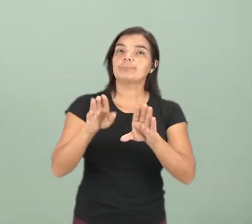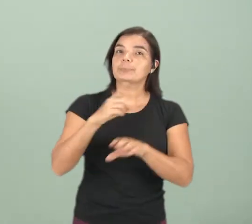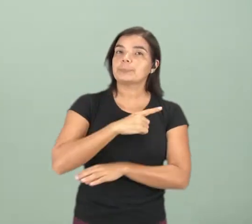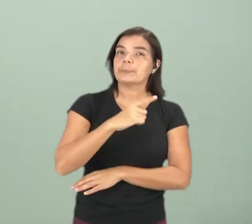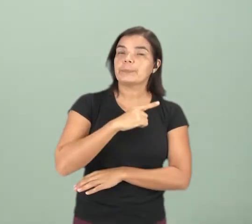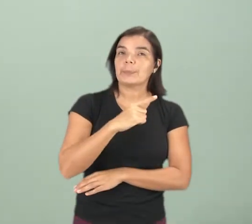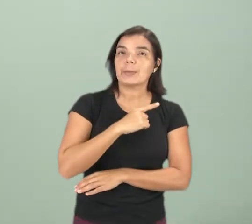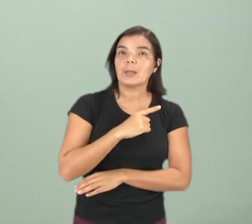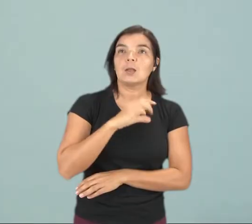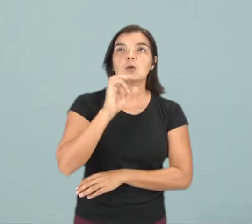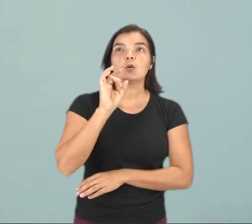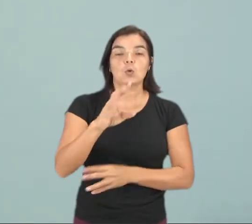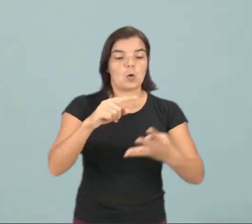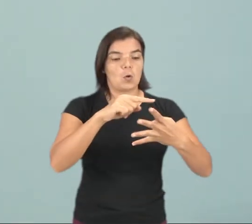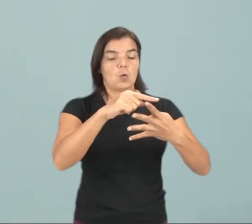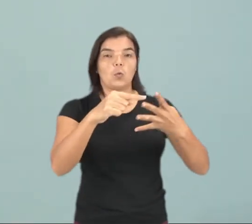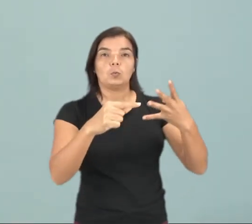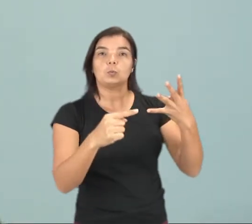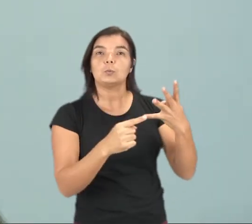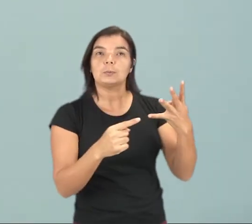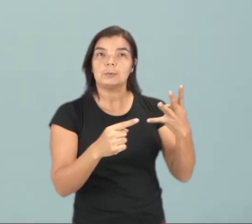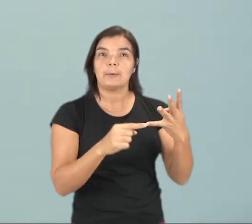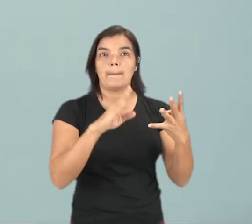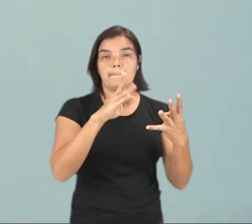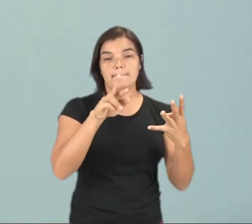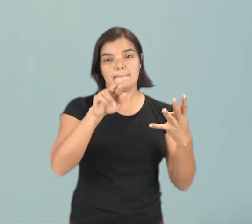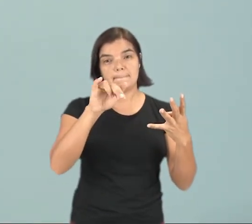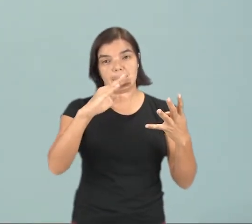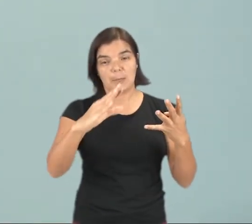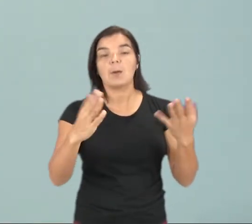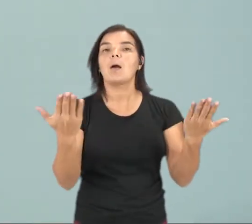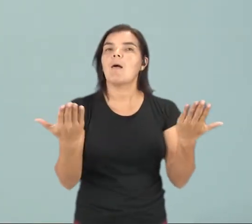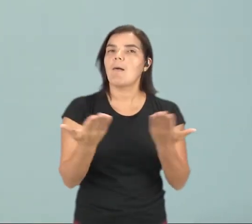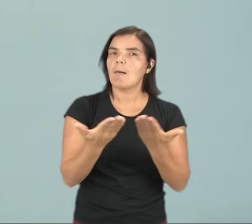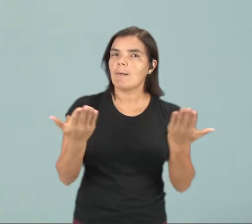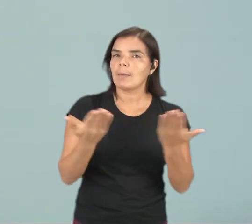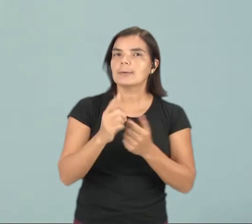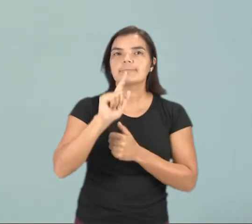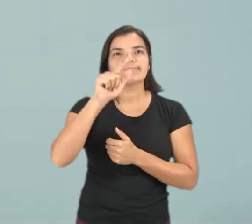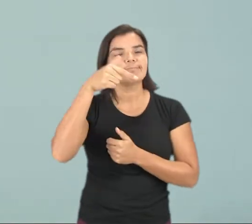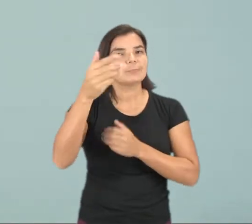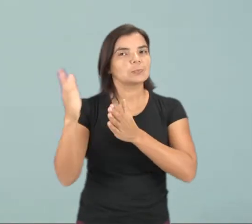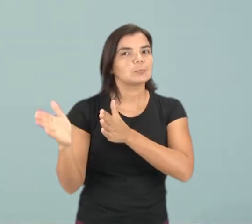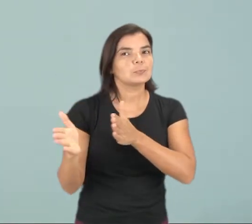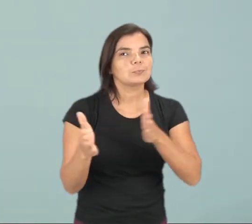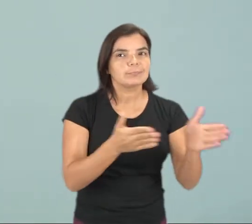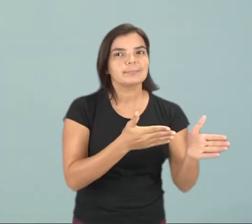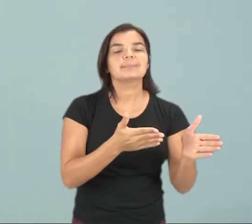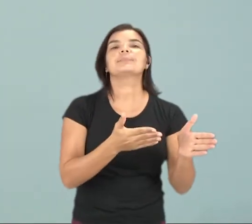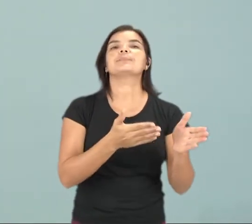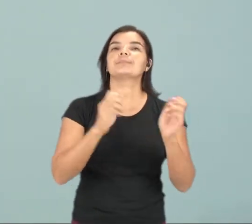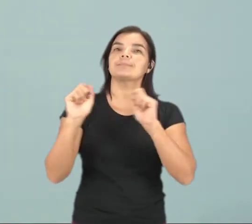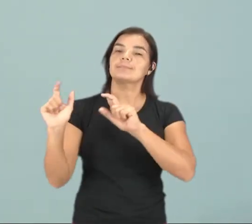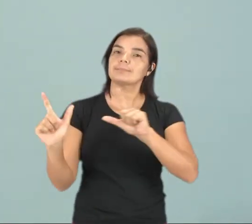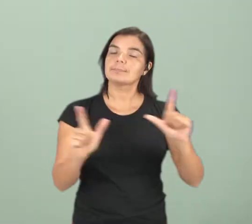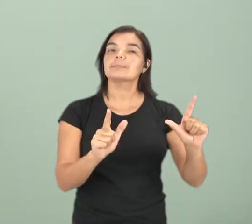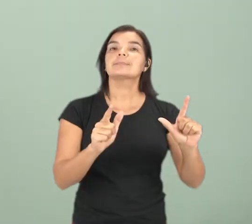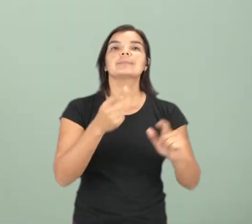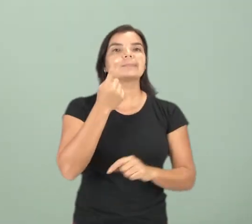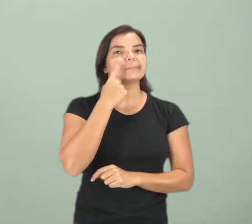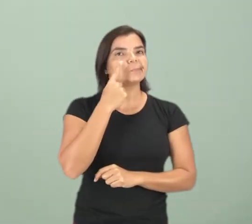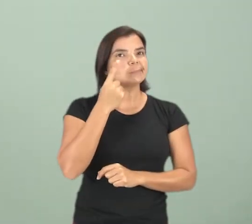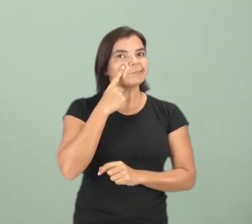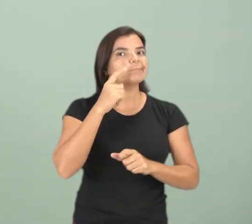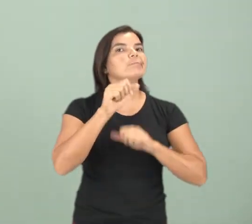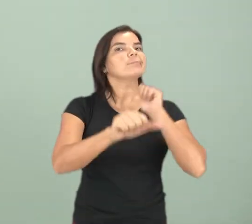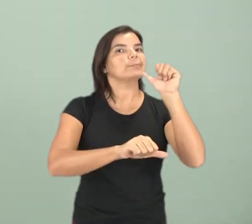tínhamos apenas as 4 siglas BRIC. Mas vamos ver a próxima sequência da nossa tela, que você vai ver